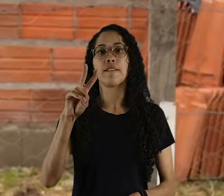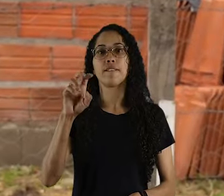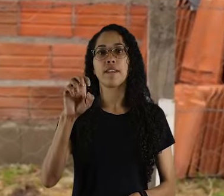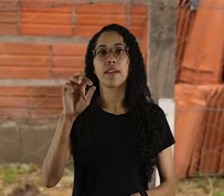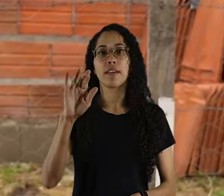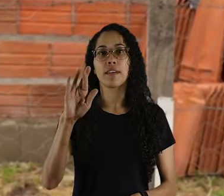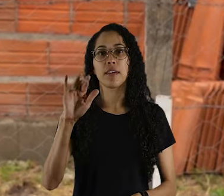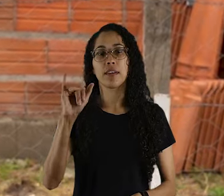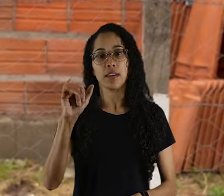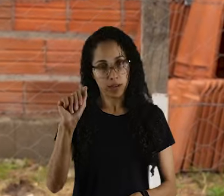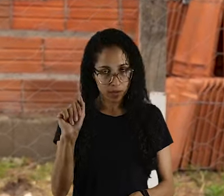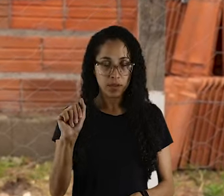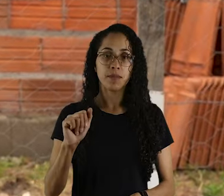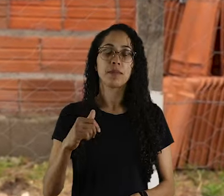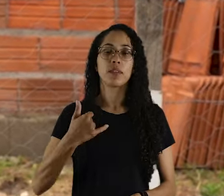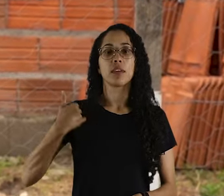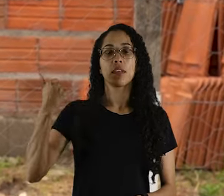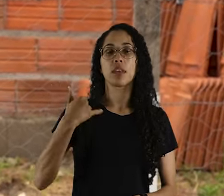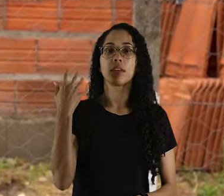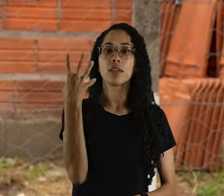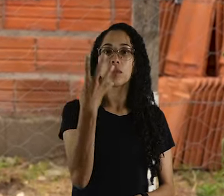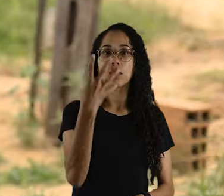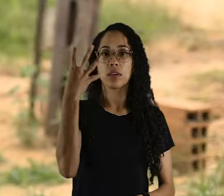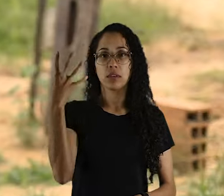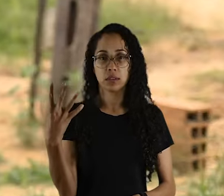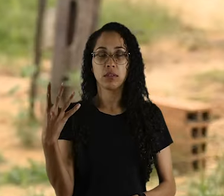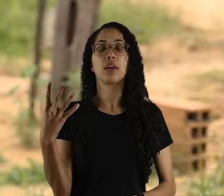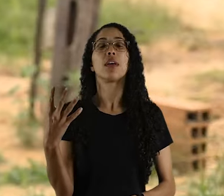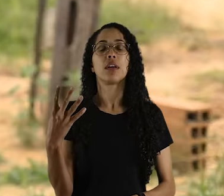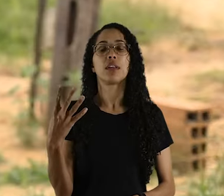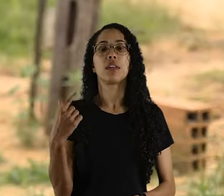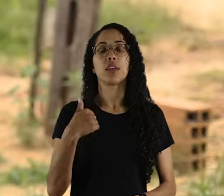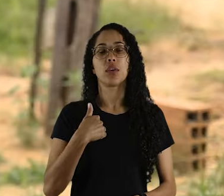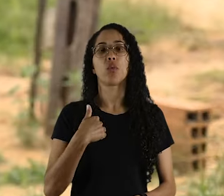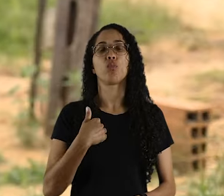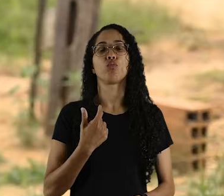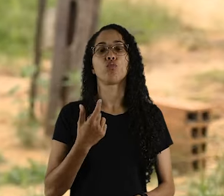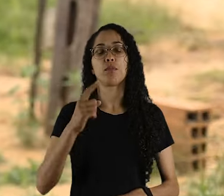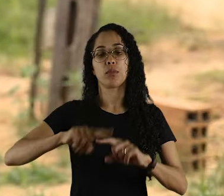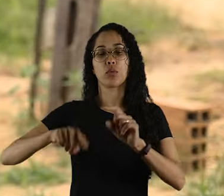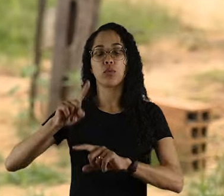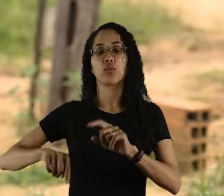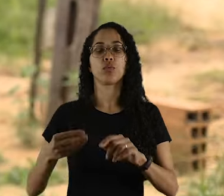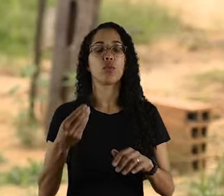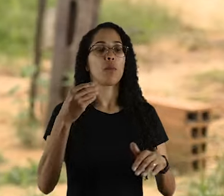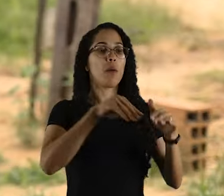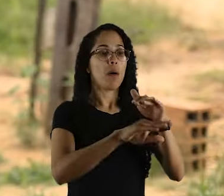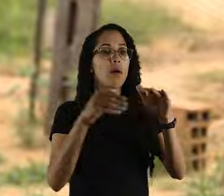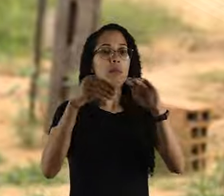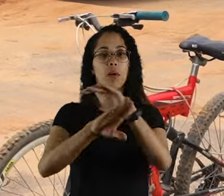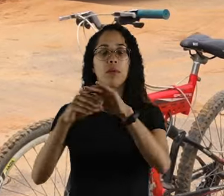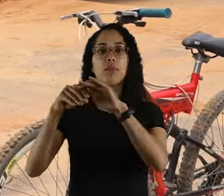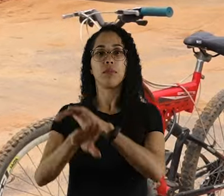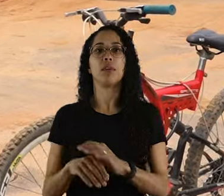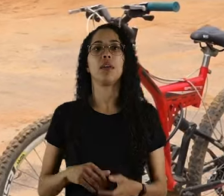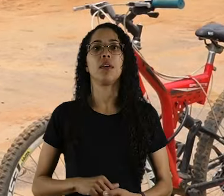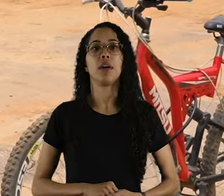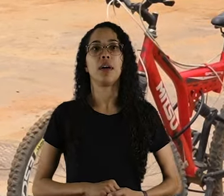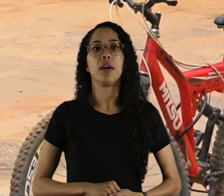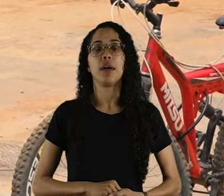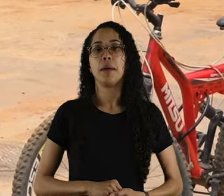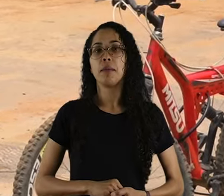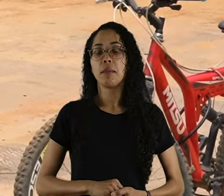sou repositor, e é isso. A primeira vez que eu inventei de fazer esse negócio foi o trader